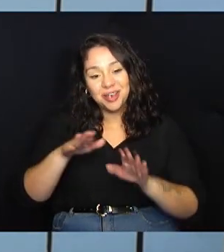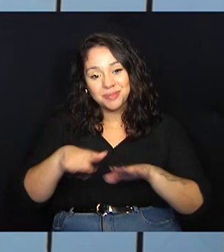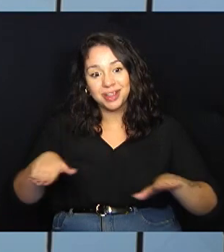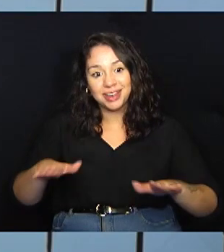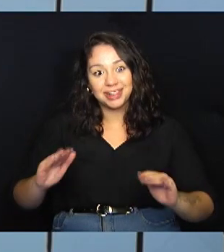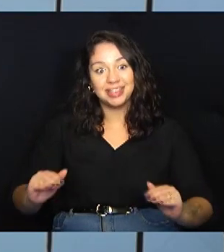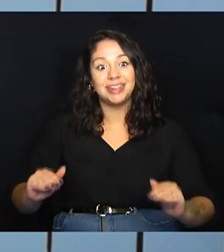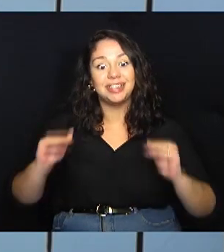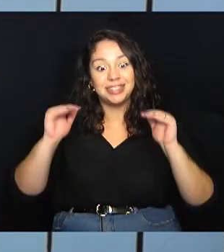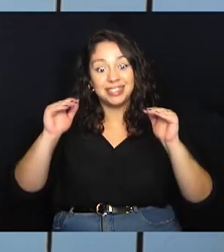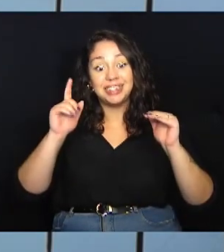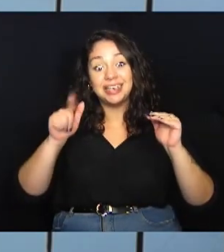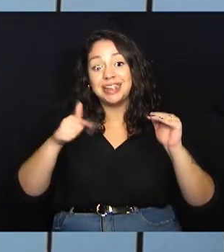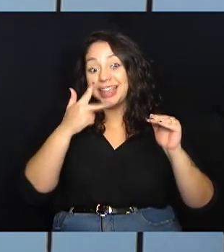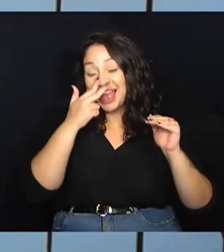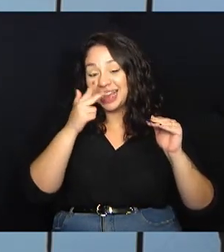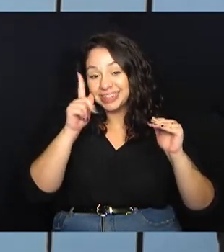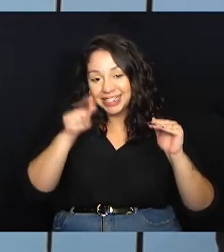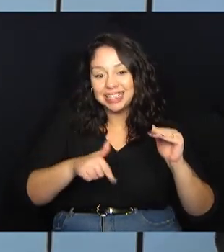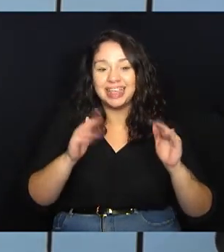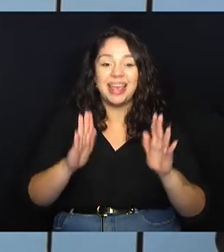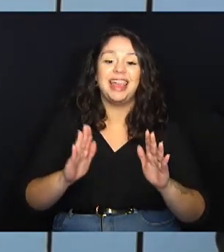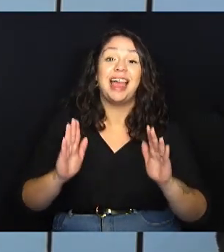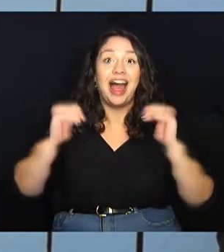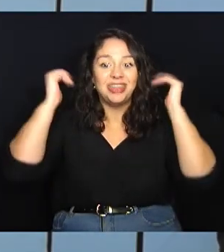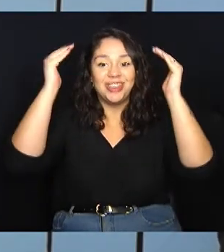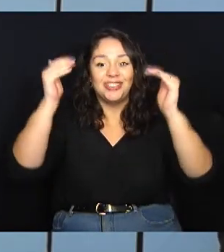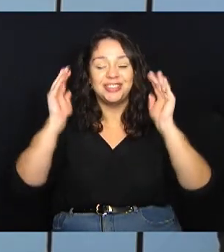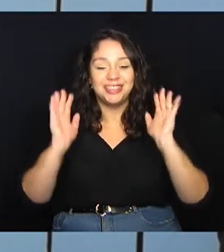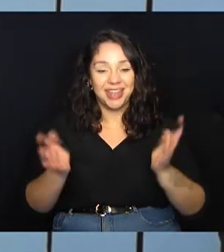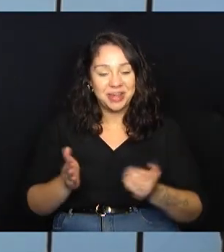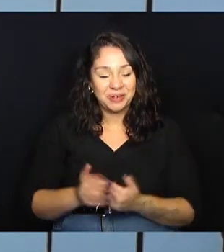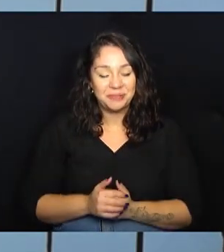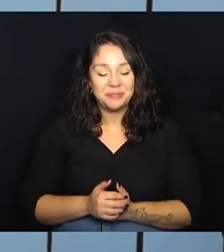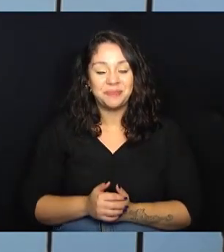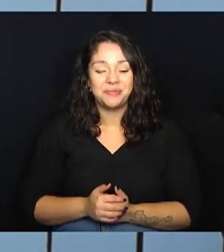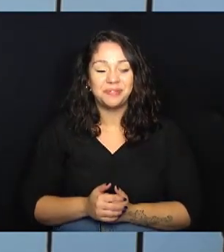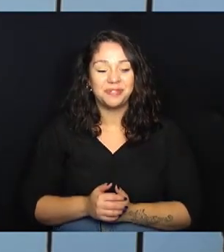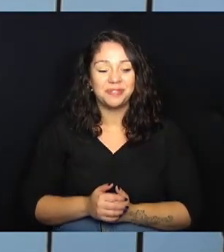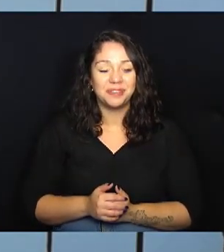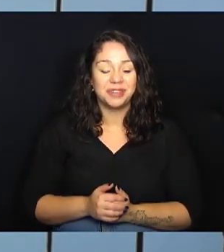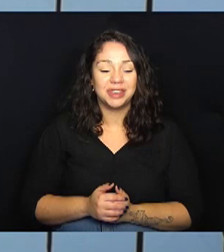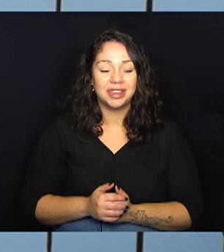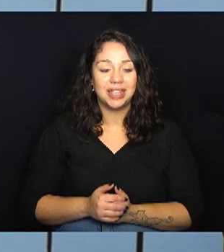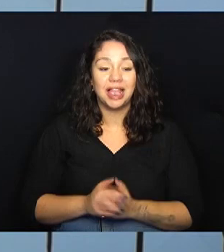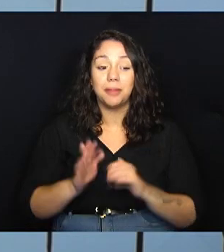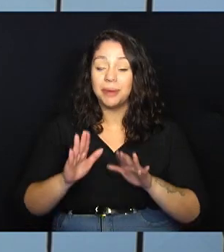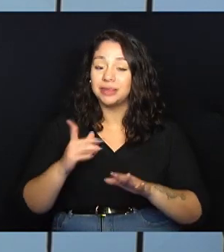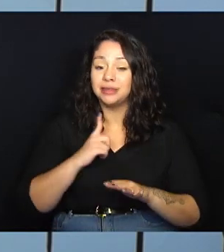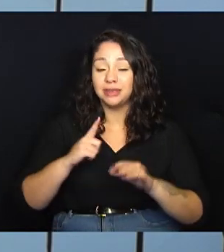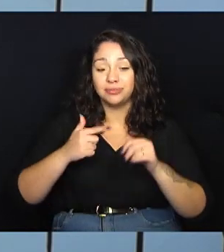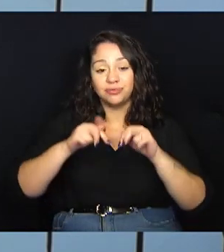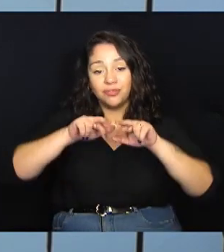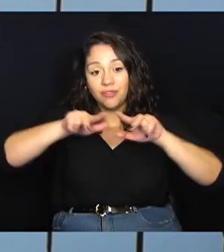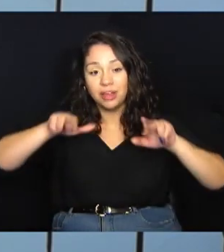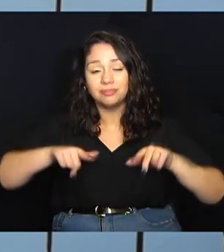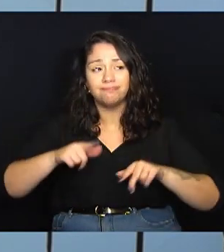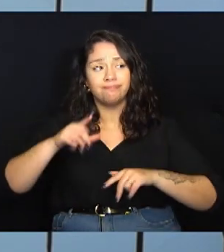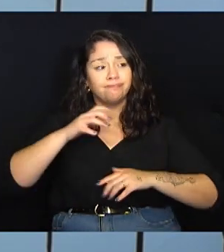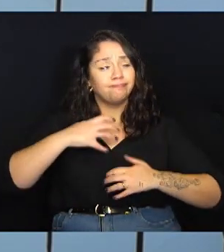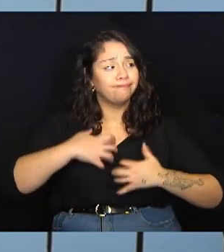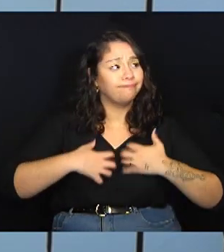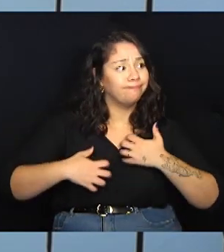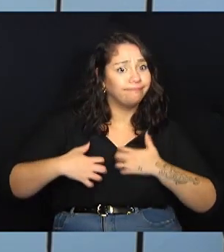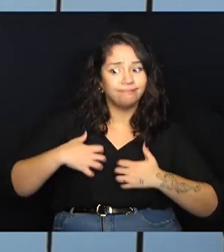acha adulto. Não, isso é verdade. Então, a gente mas tem muitas crises, né, internas, né? A